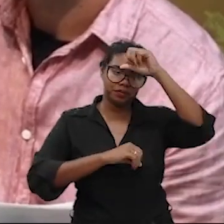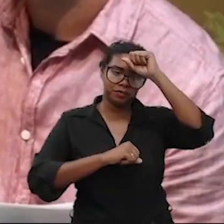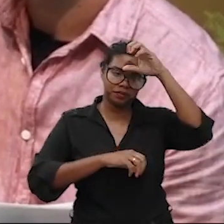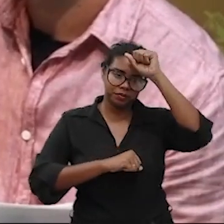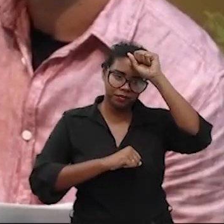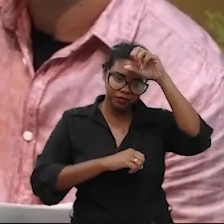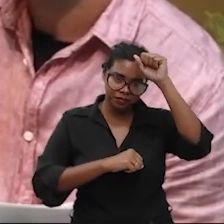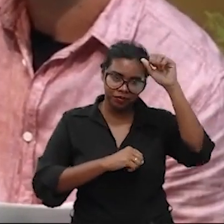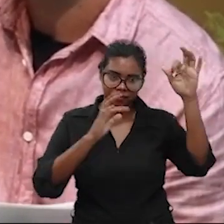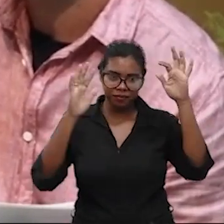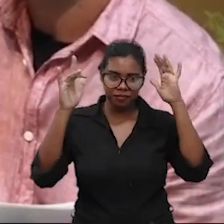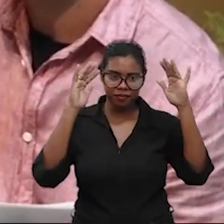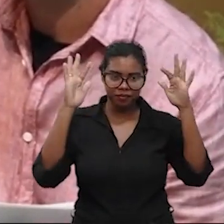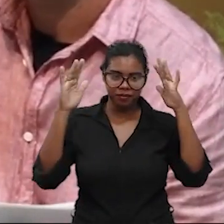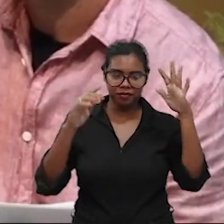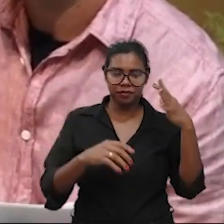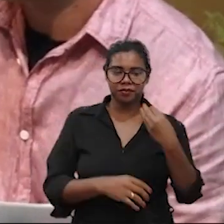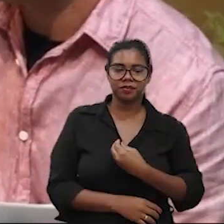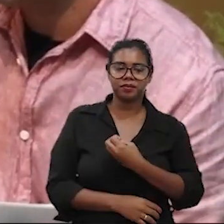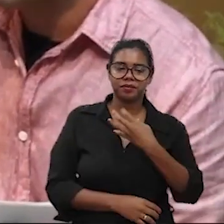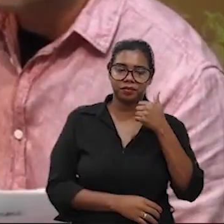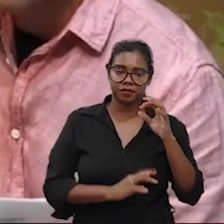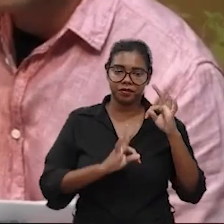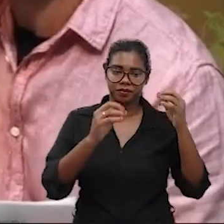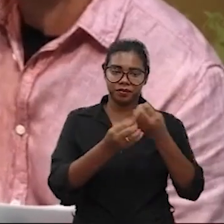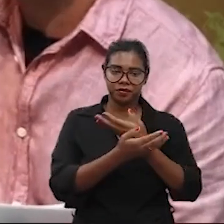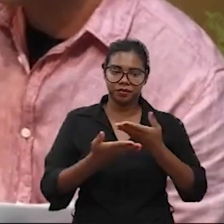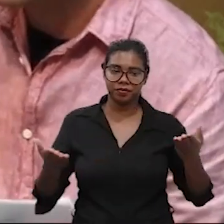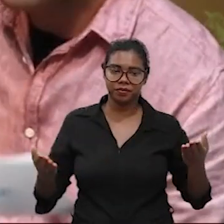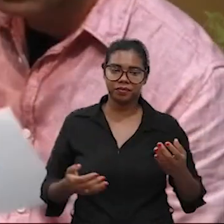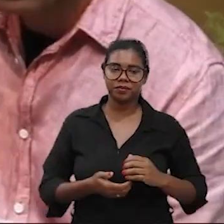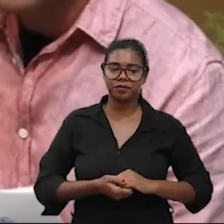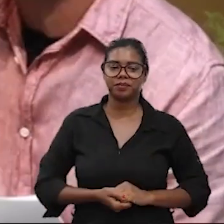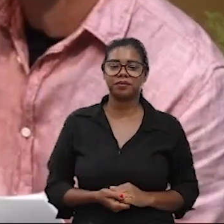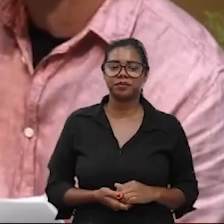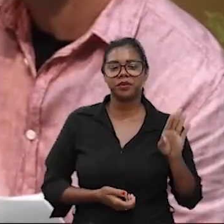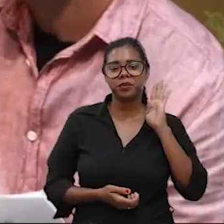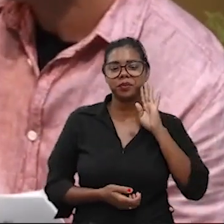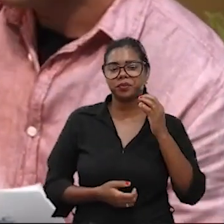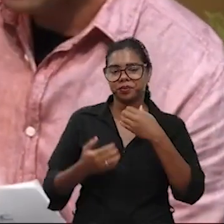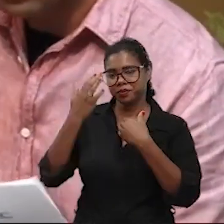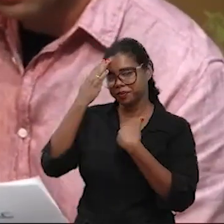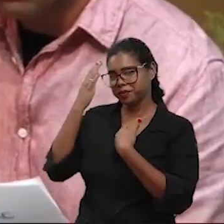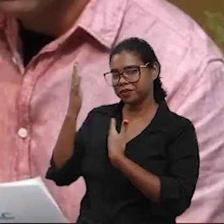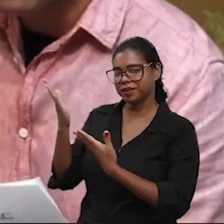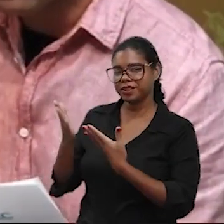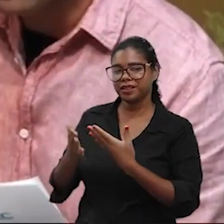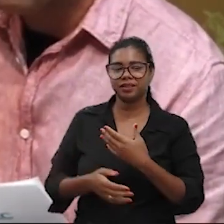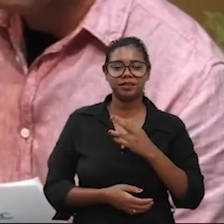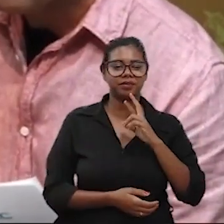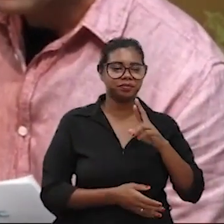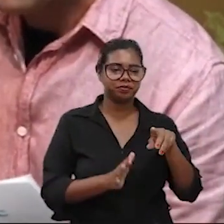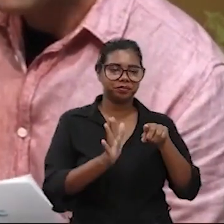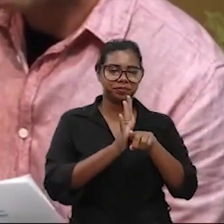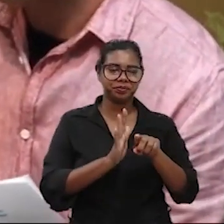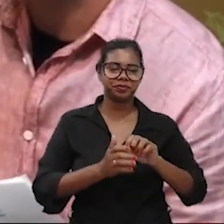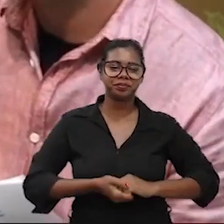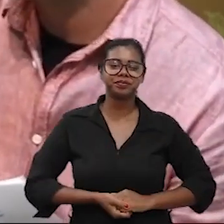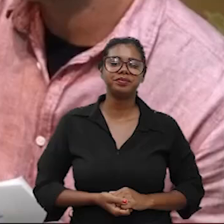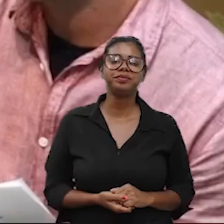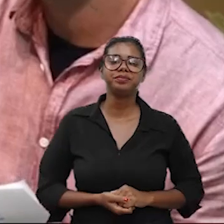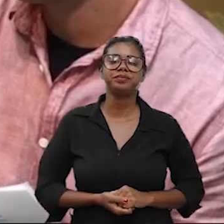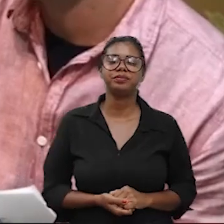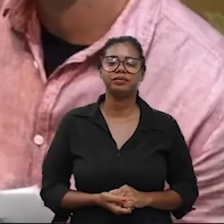reflexões, que é super positivo para todo mundo. Que coisa boa, muito legal. Obrigado, viu, por responder aí a nossa pergunta.